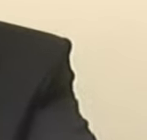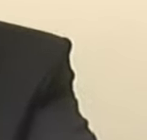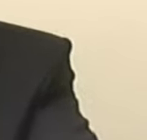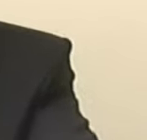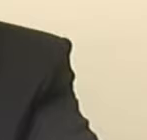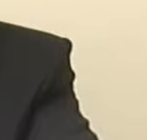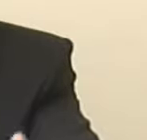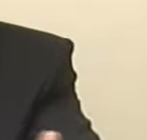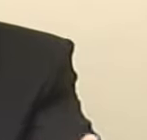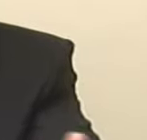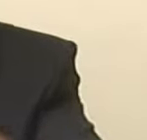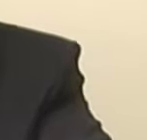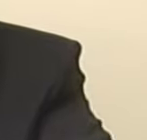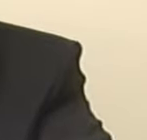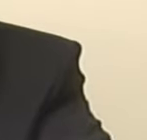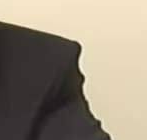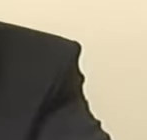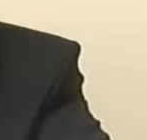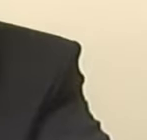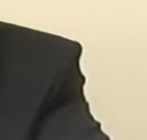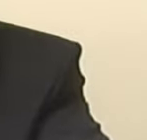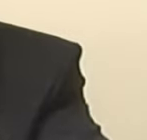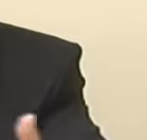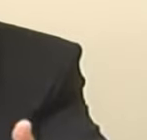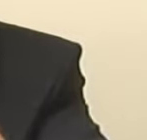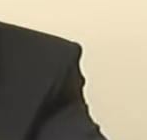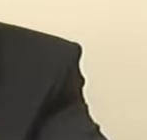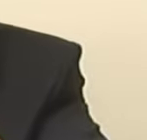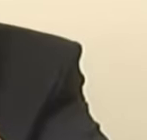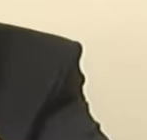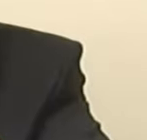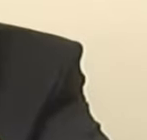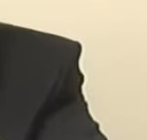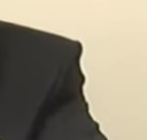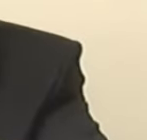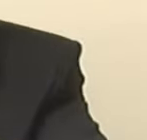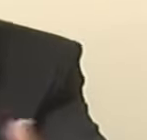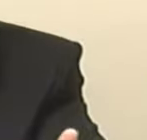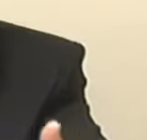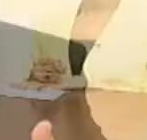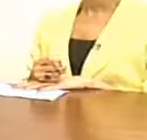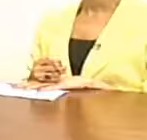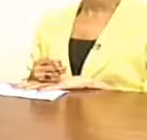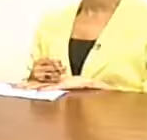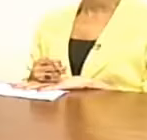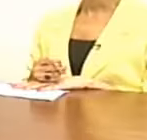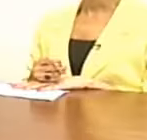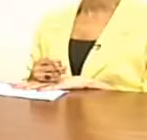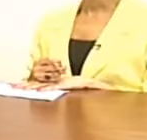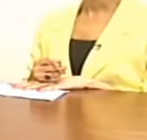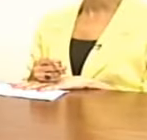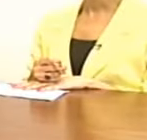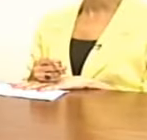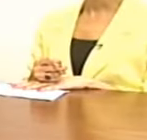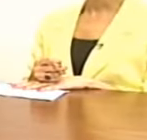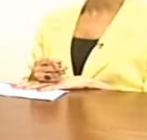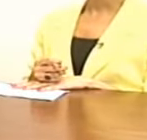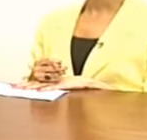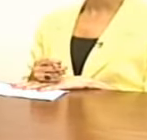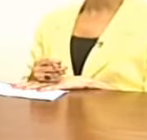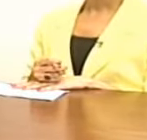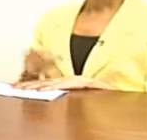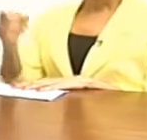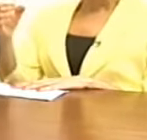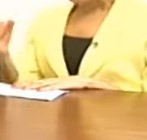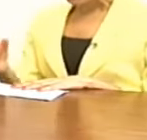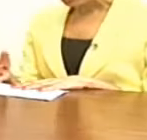seja exposto àqueles que já praticam crime, para que ele não curse a faculdade do crime dentro de uma penitenciária ou de